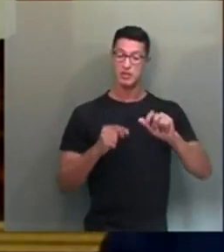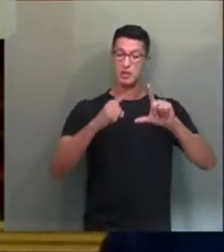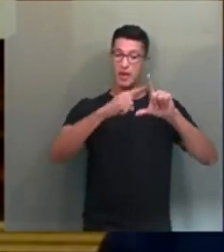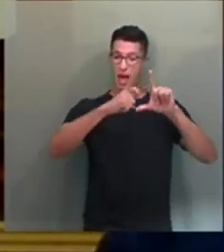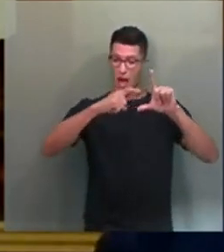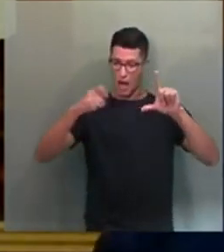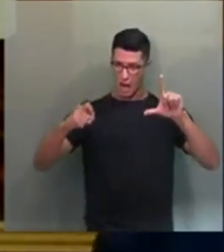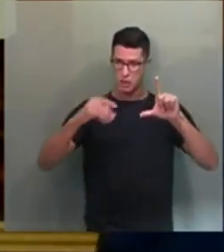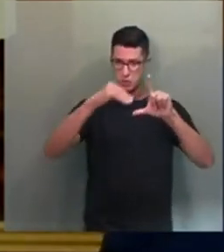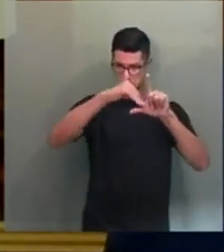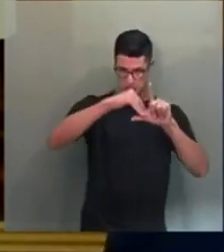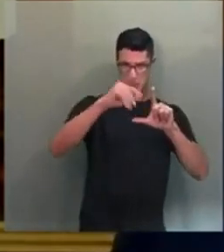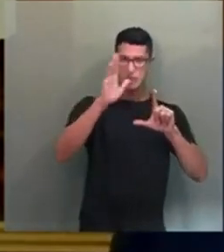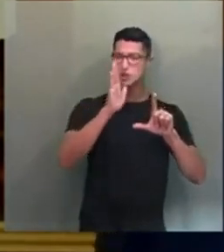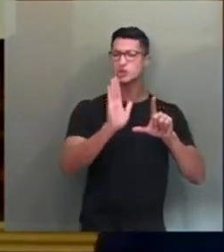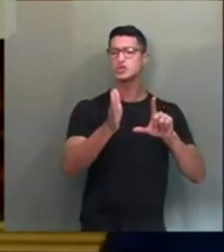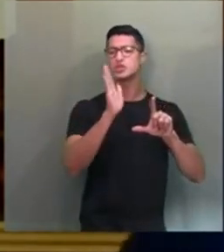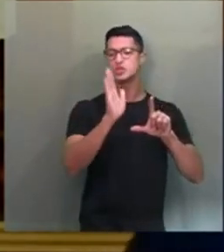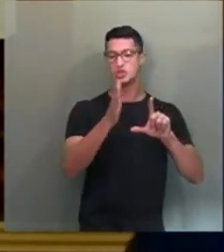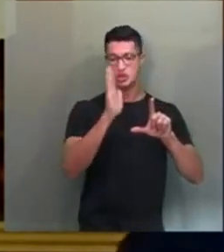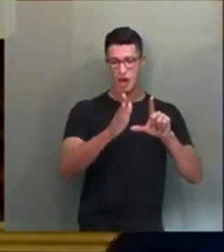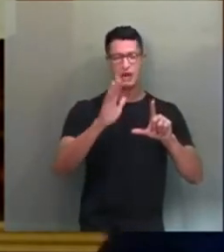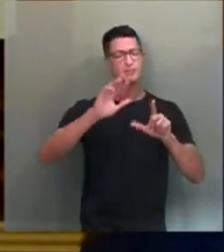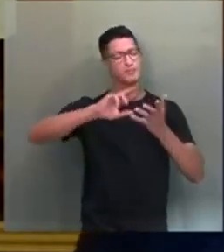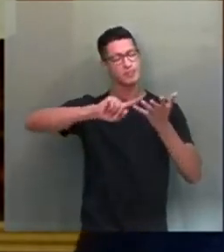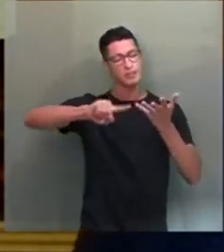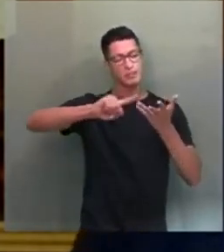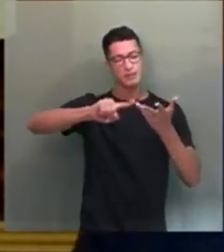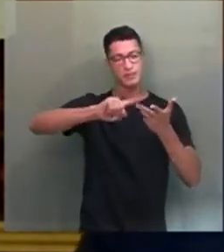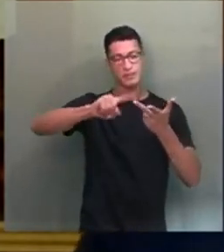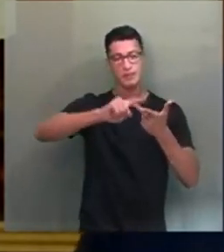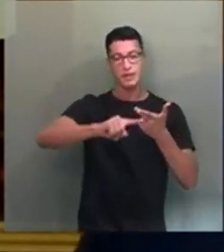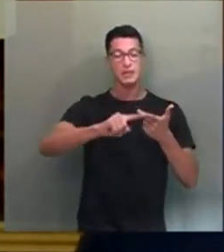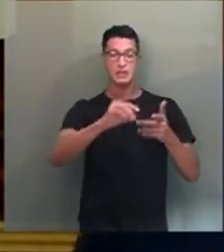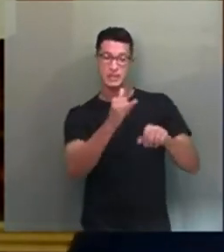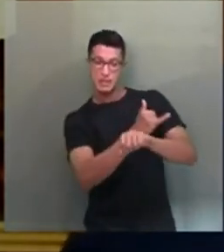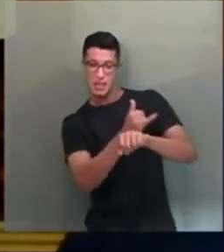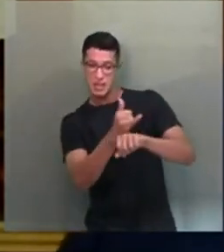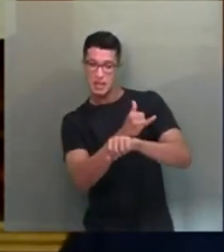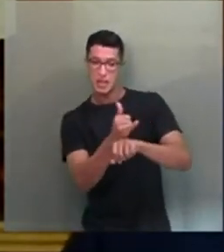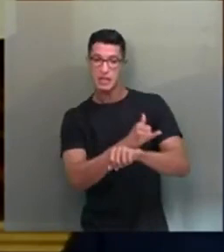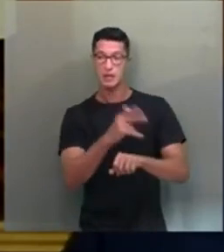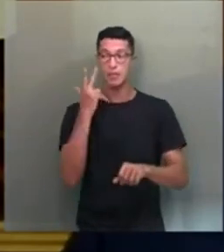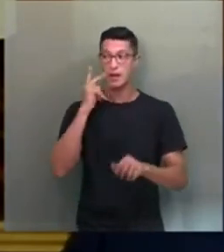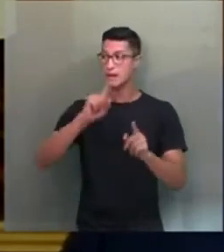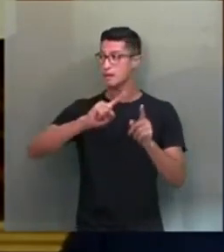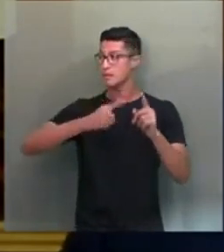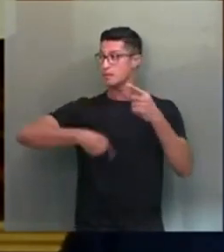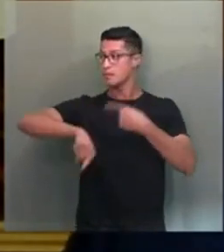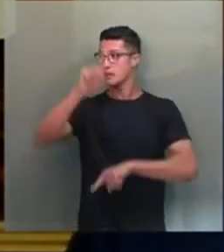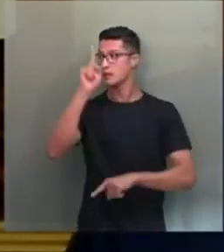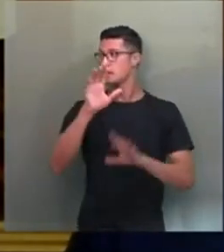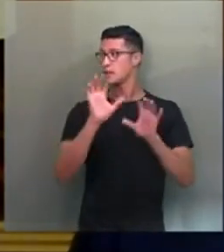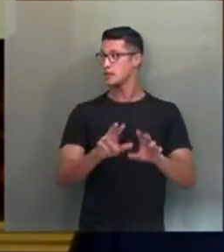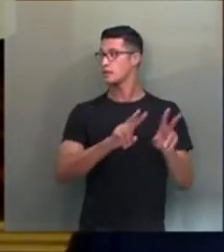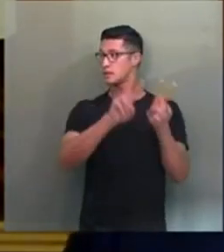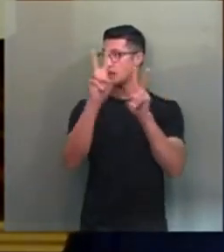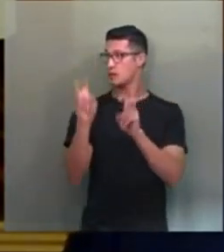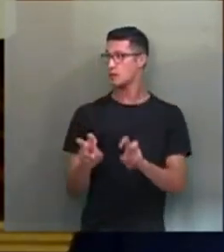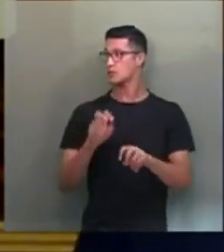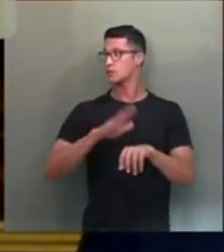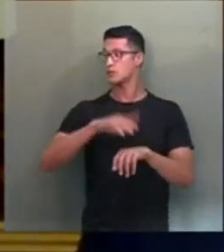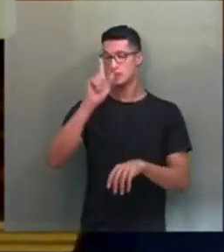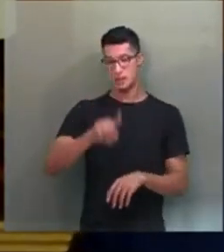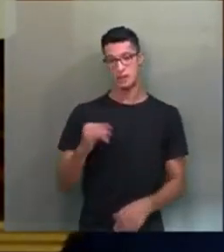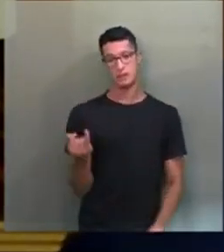Rádio Senado já tomaram uma série de iniciativas para tornar este assunto, que é